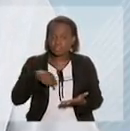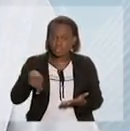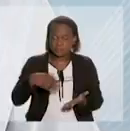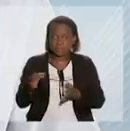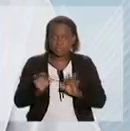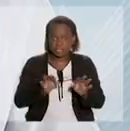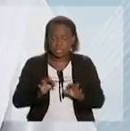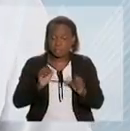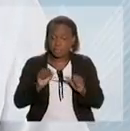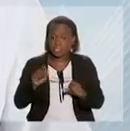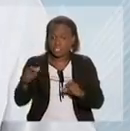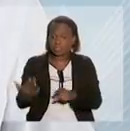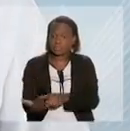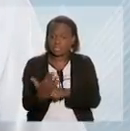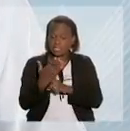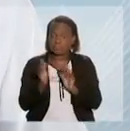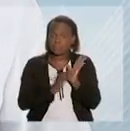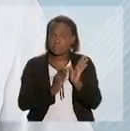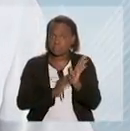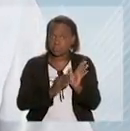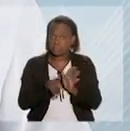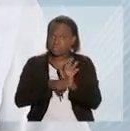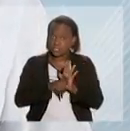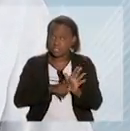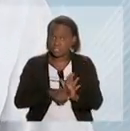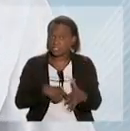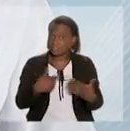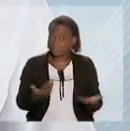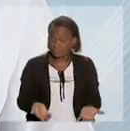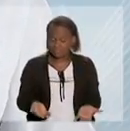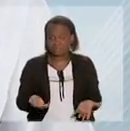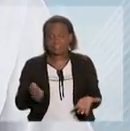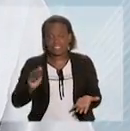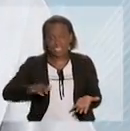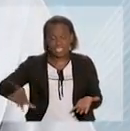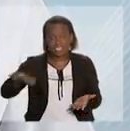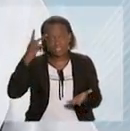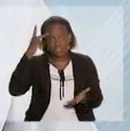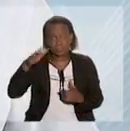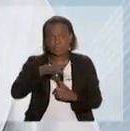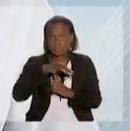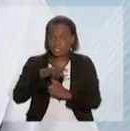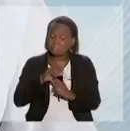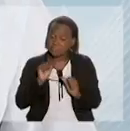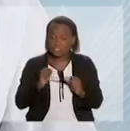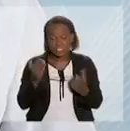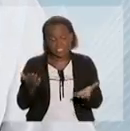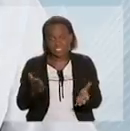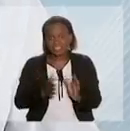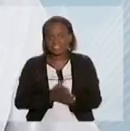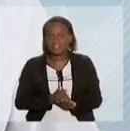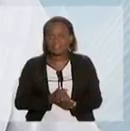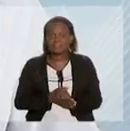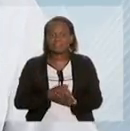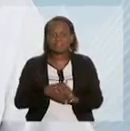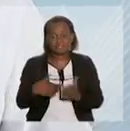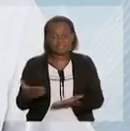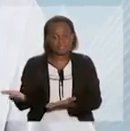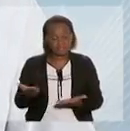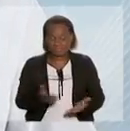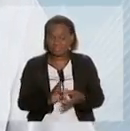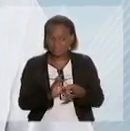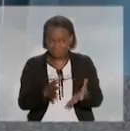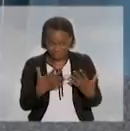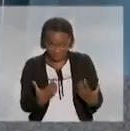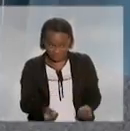quem sabe se ele não apresenta uma proposta de pesquisa na área do meio ambiente, quem sabe? Bacana.